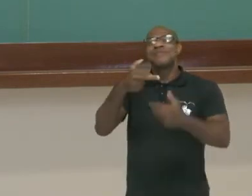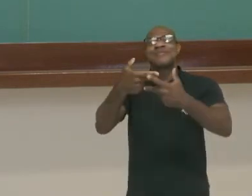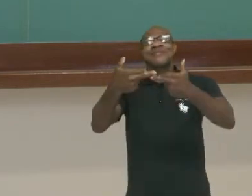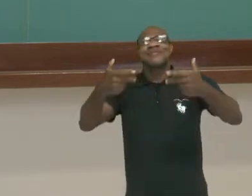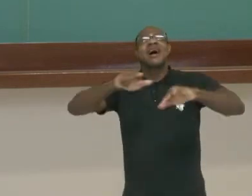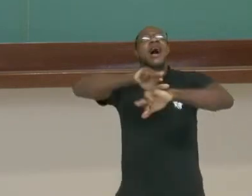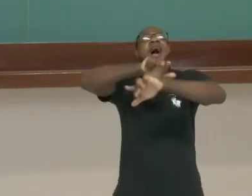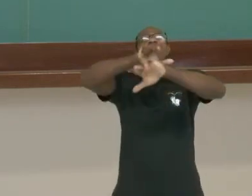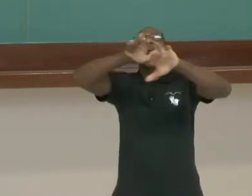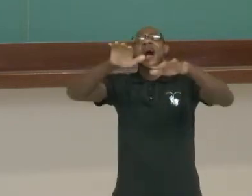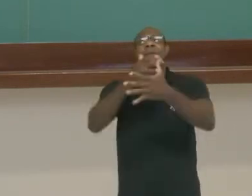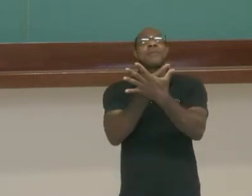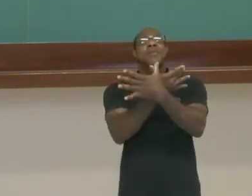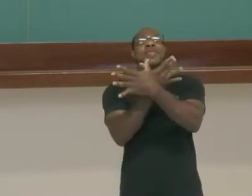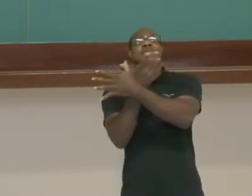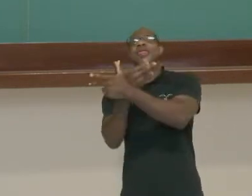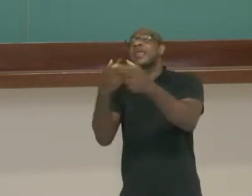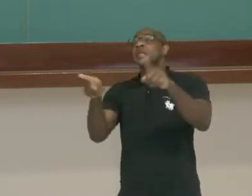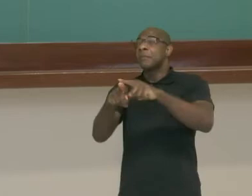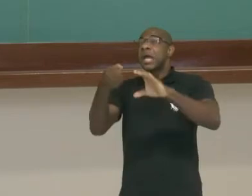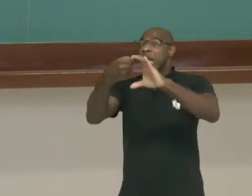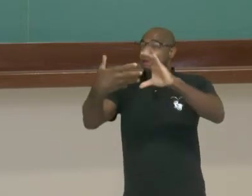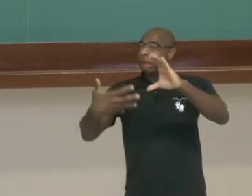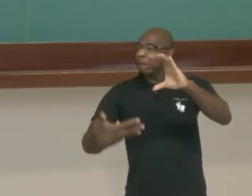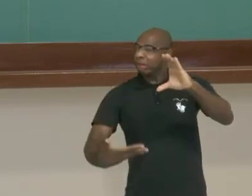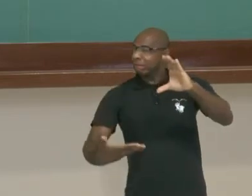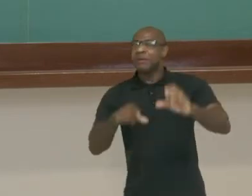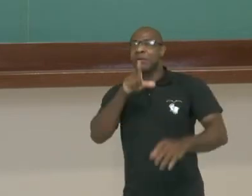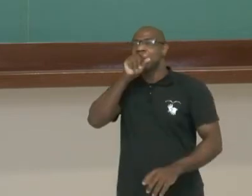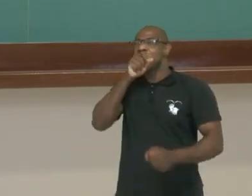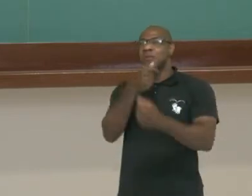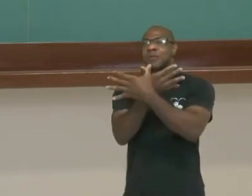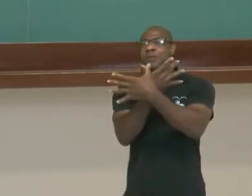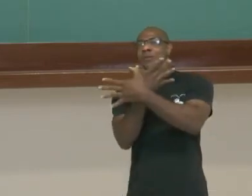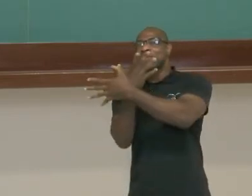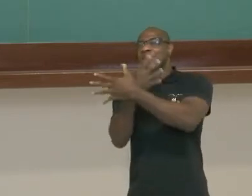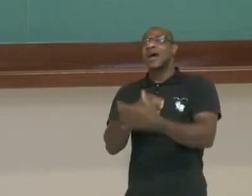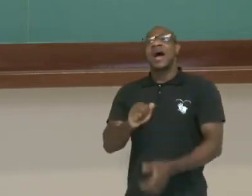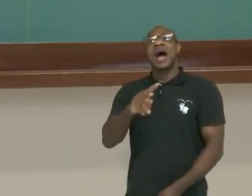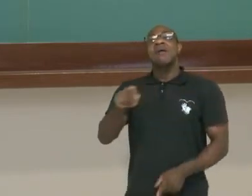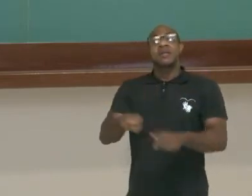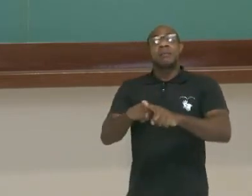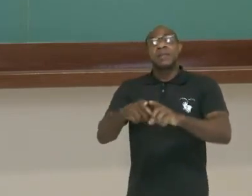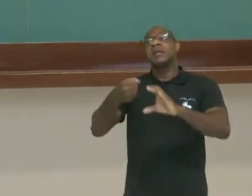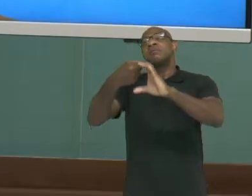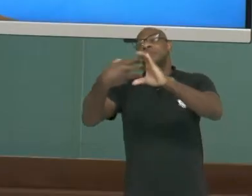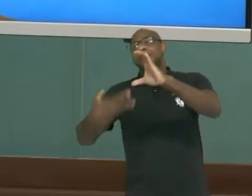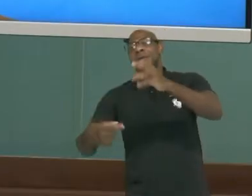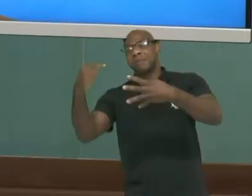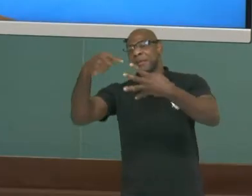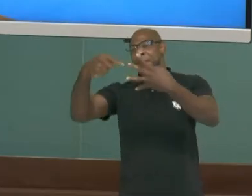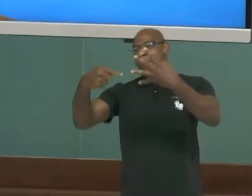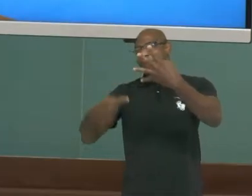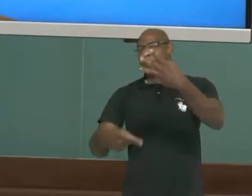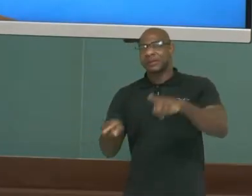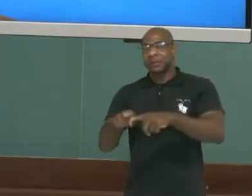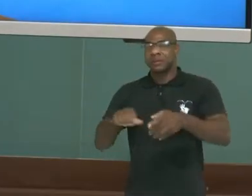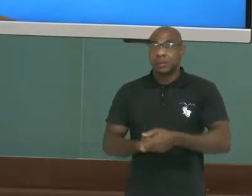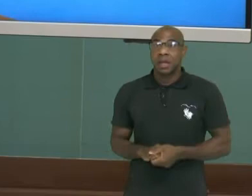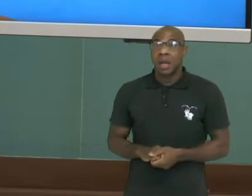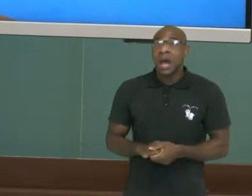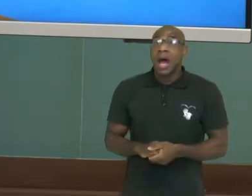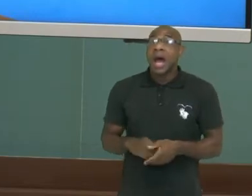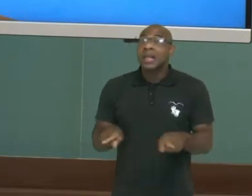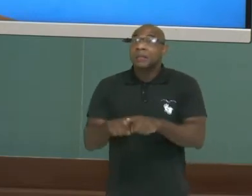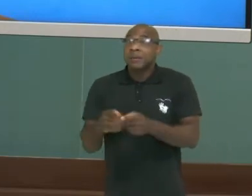destacar sobre as suas características e também vamos falar um pouquinho da classificação delas. Vem comigo aqui. Ah, mas antes eu quero